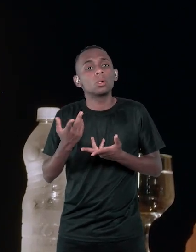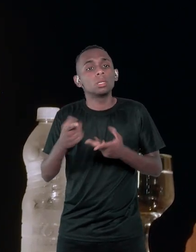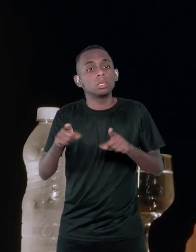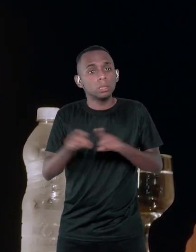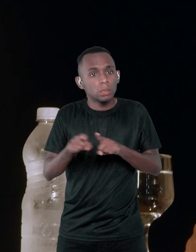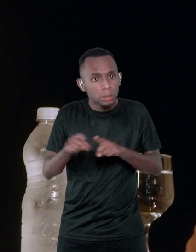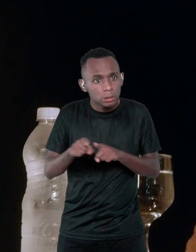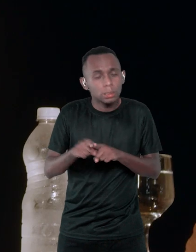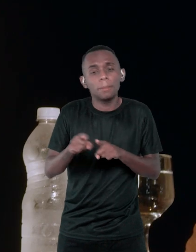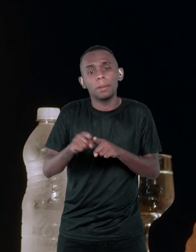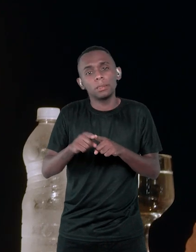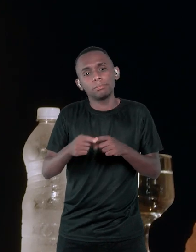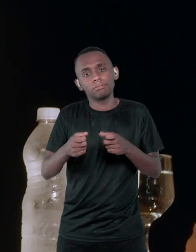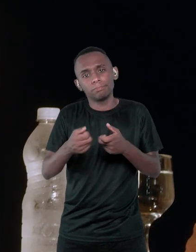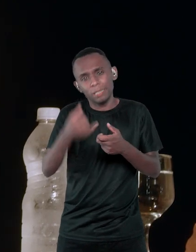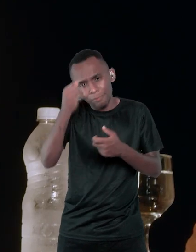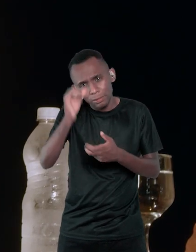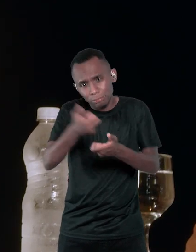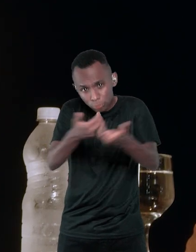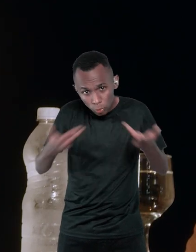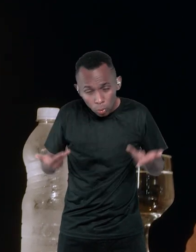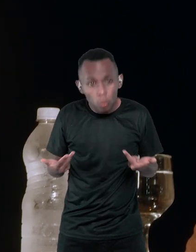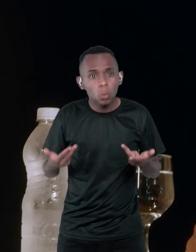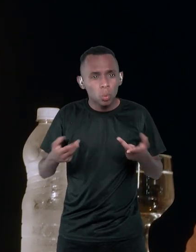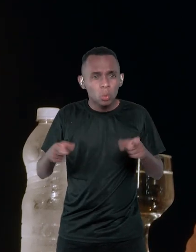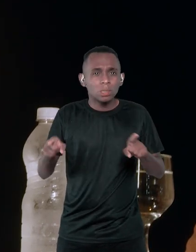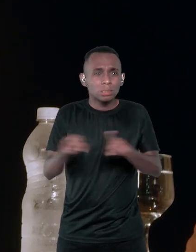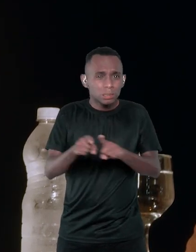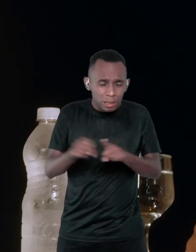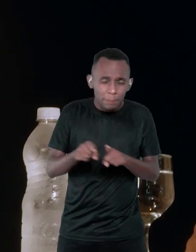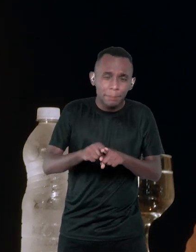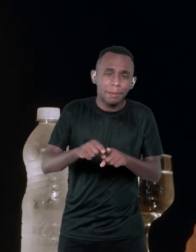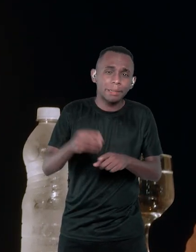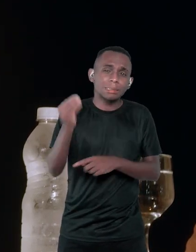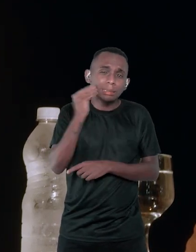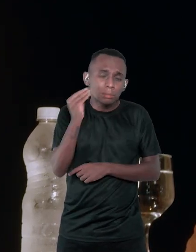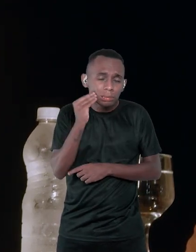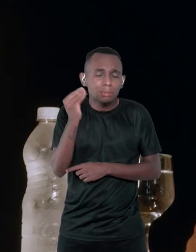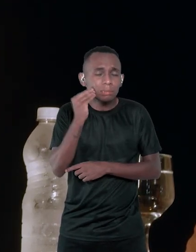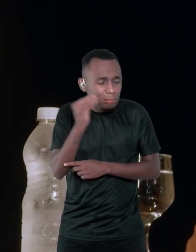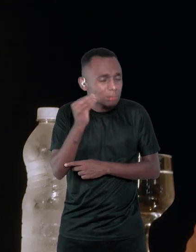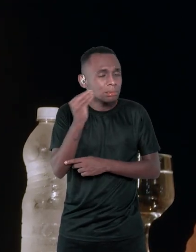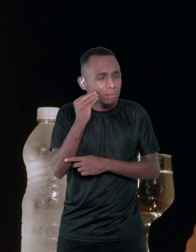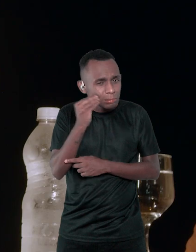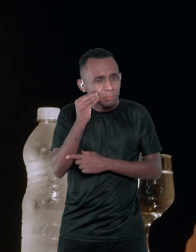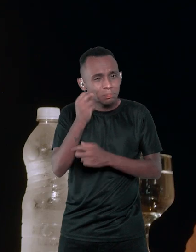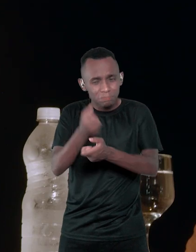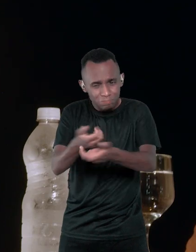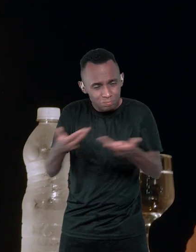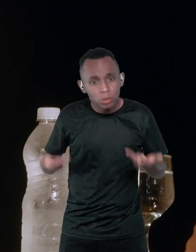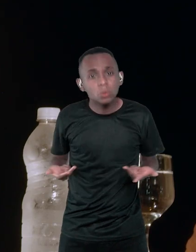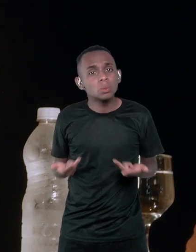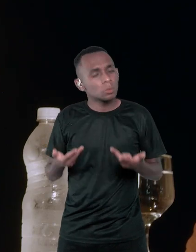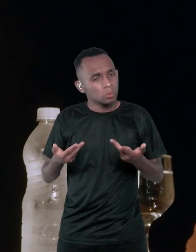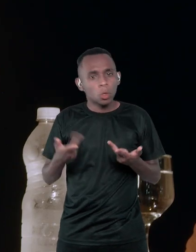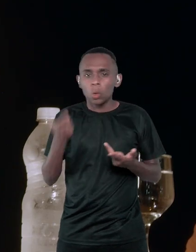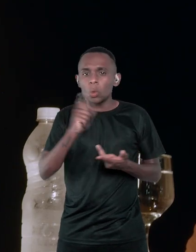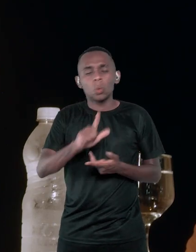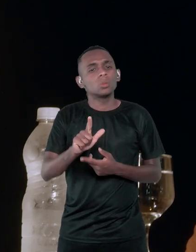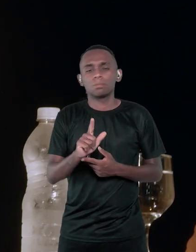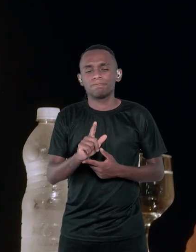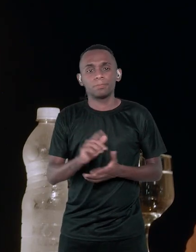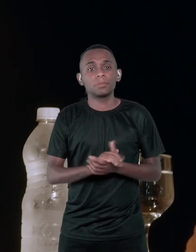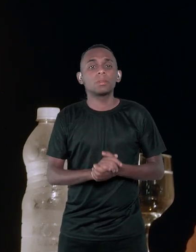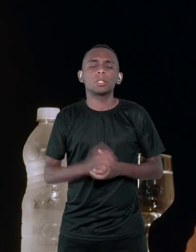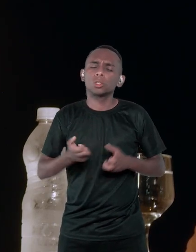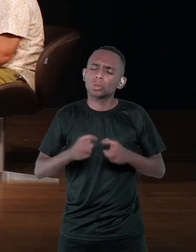instruções normativas, de bloqueios de pareceres e toda essa coisa que se pode fazer